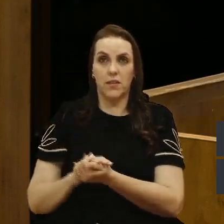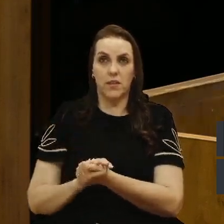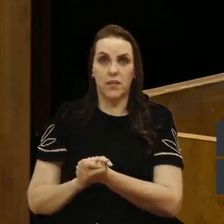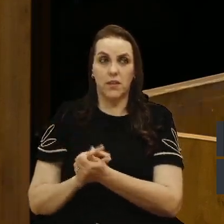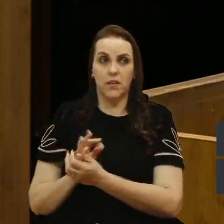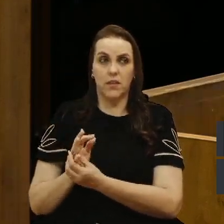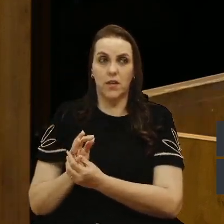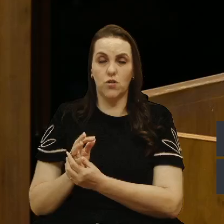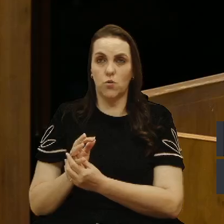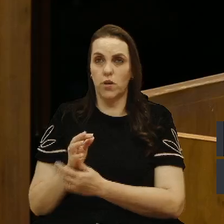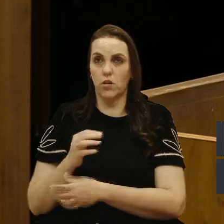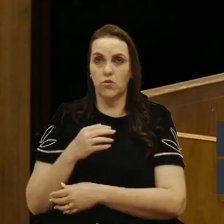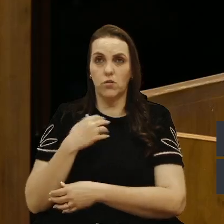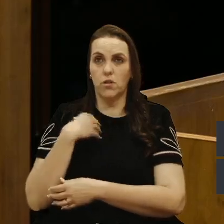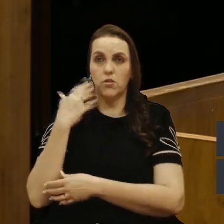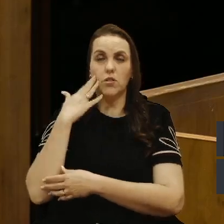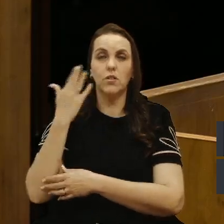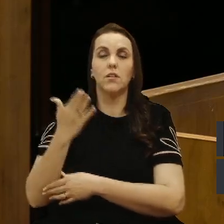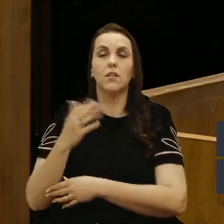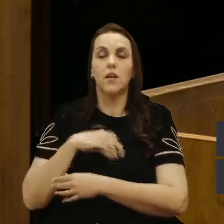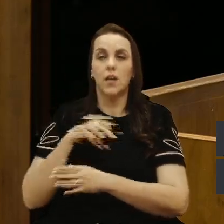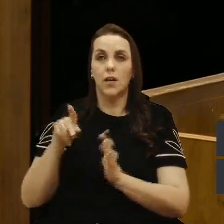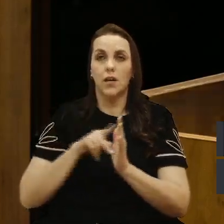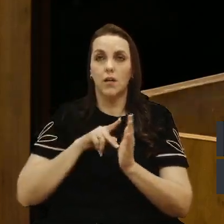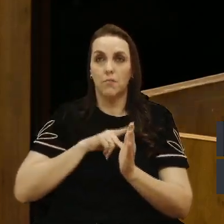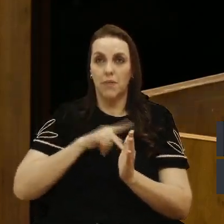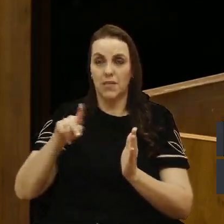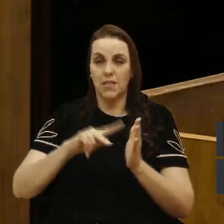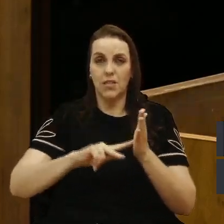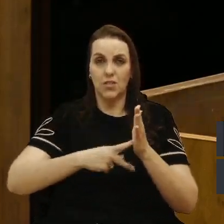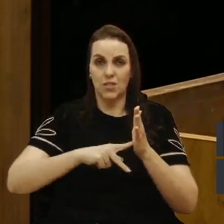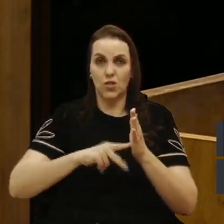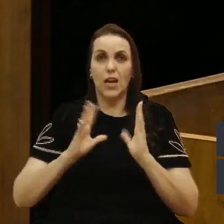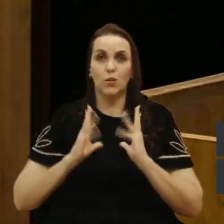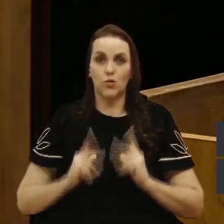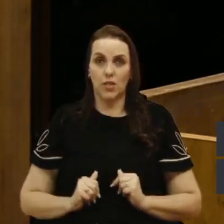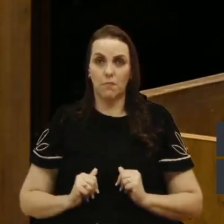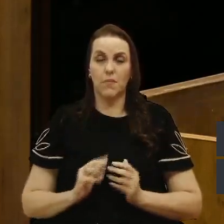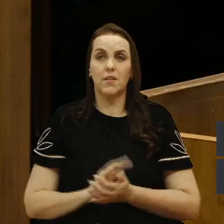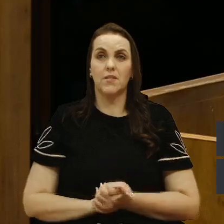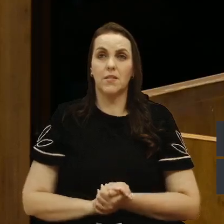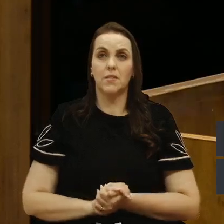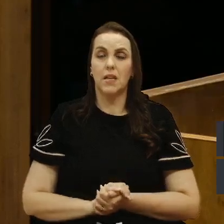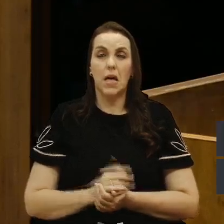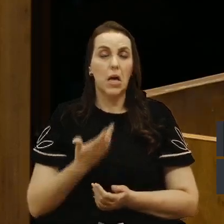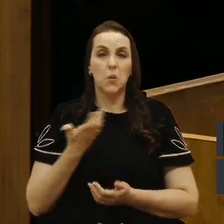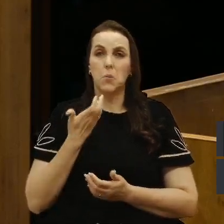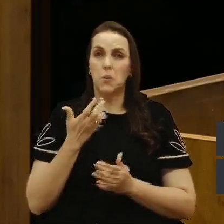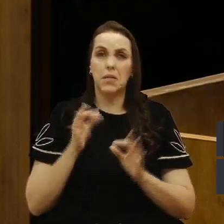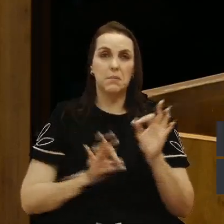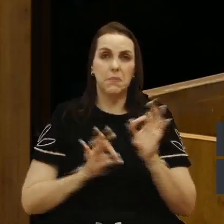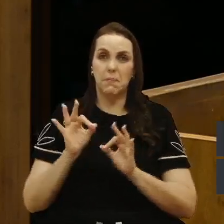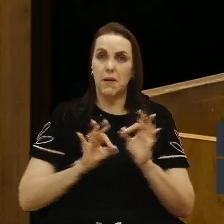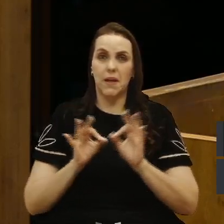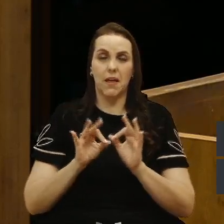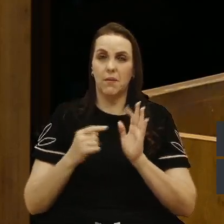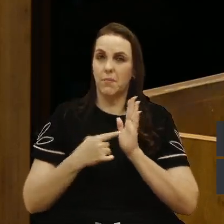Iva, que é presidente do Sindilimp. Eu não quis preparar uma apresentação muito